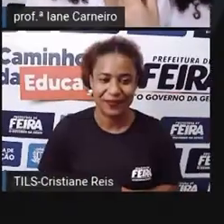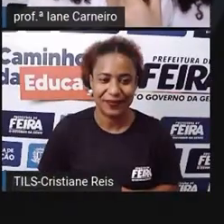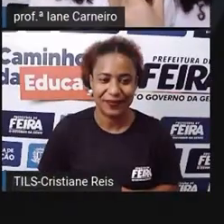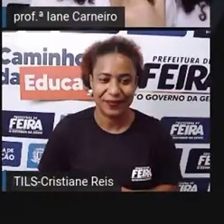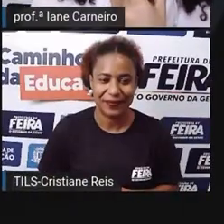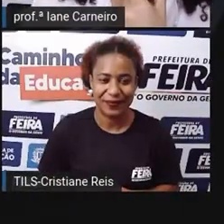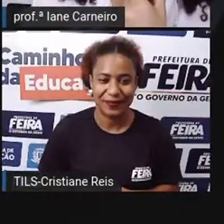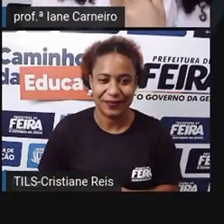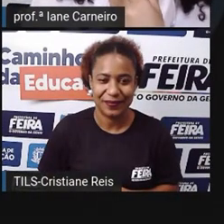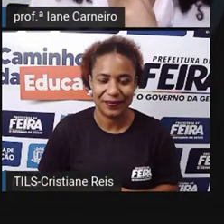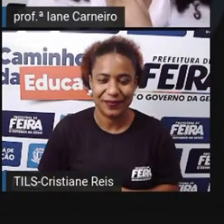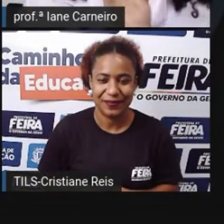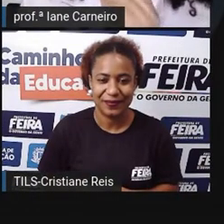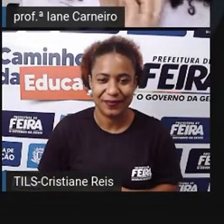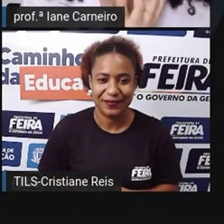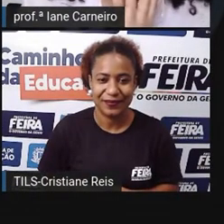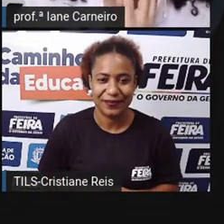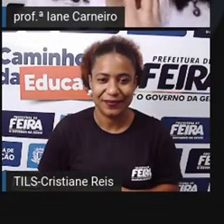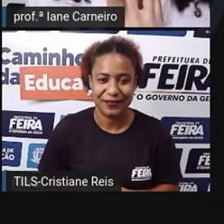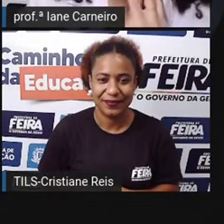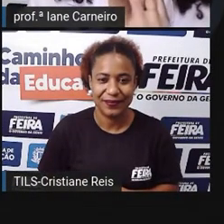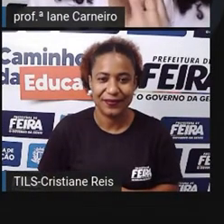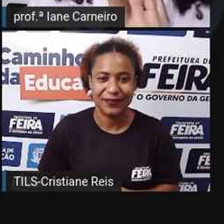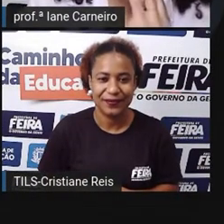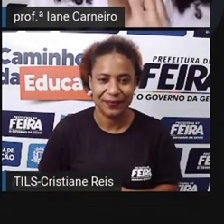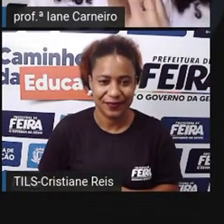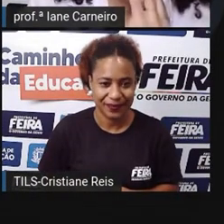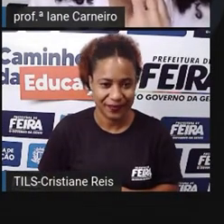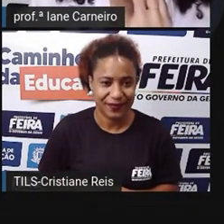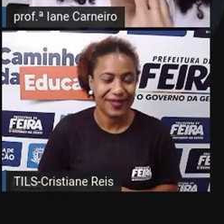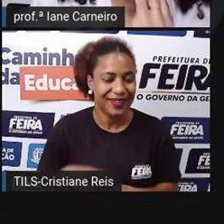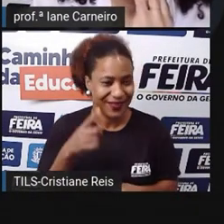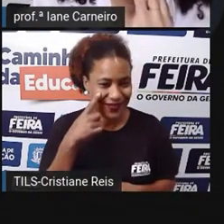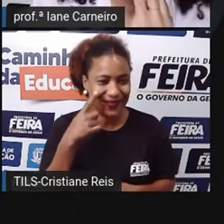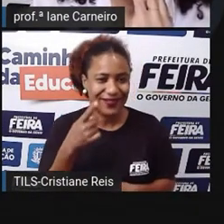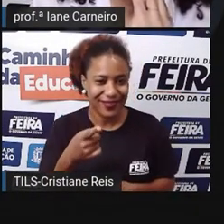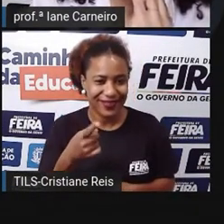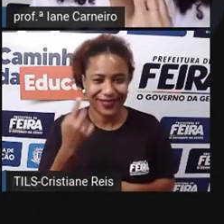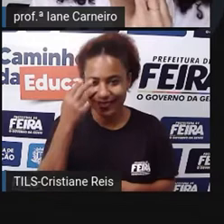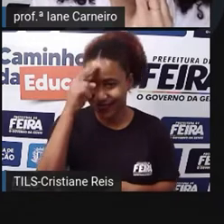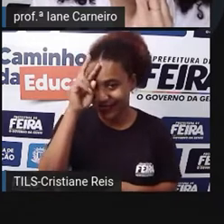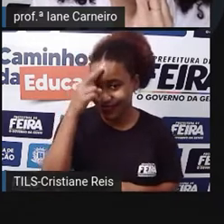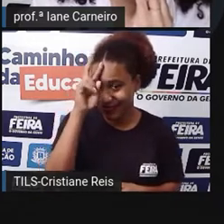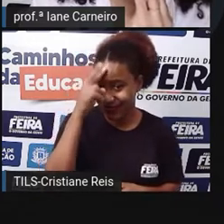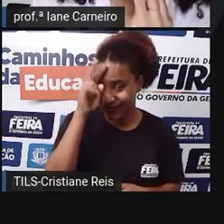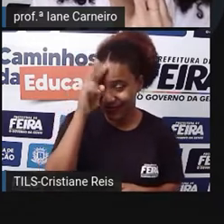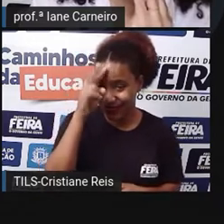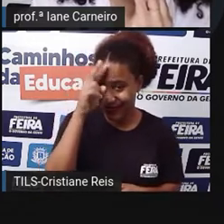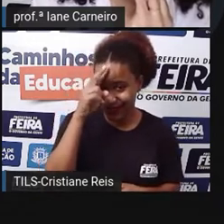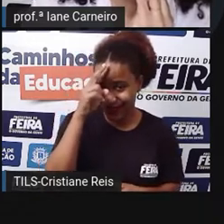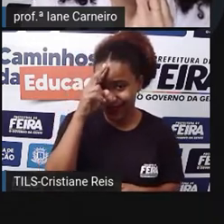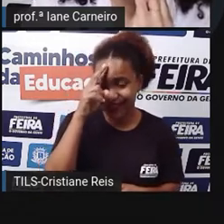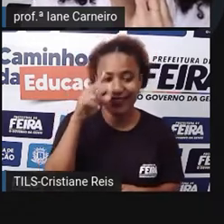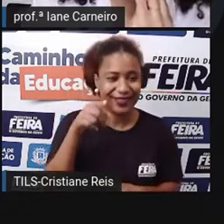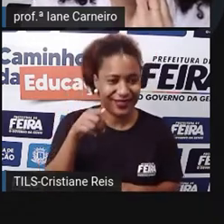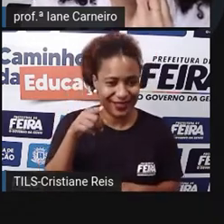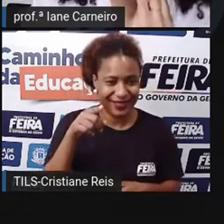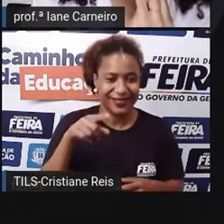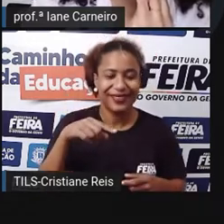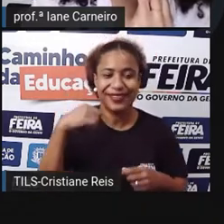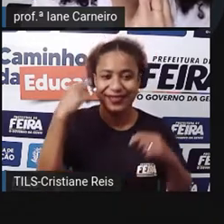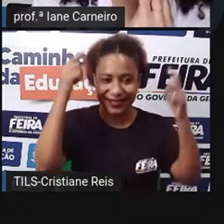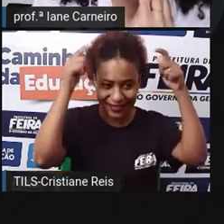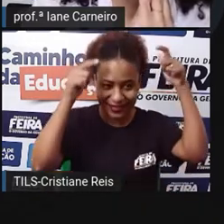Olha só. Então, lá na história da Chapeuzinho, né, a gente viu que o lobo, vou trocar aqui a ordem dos dois, né? O